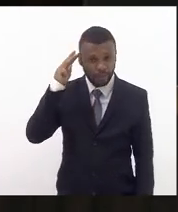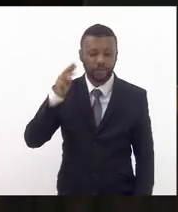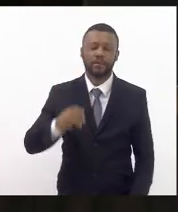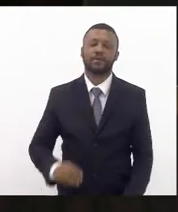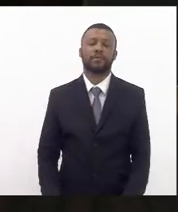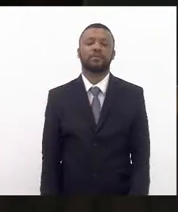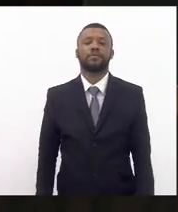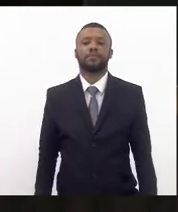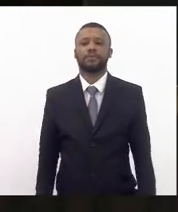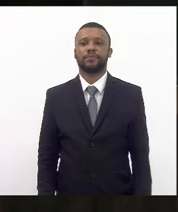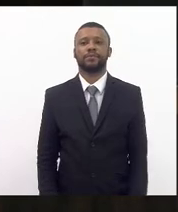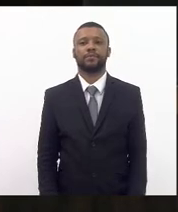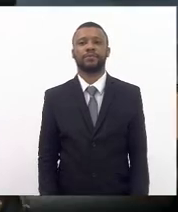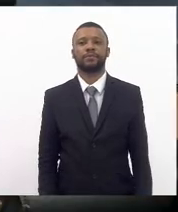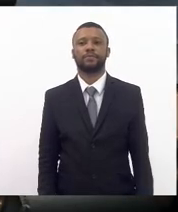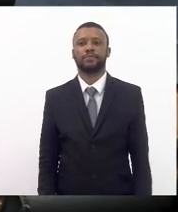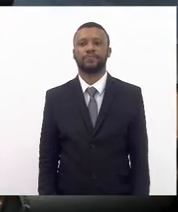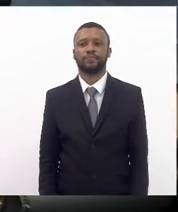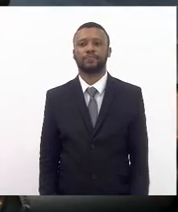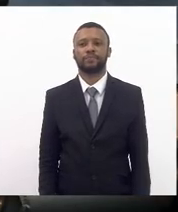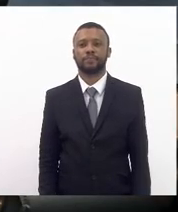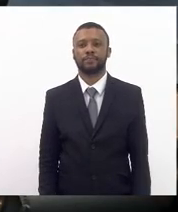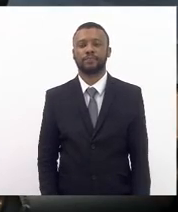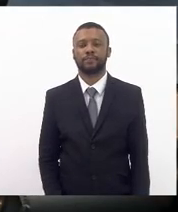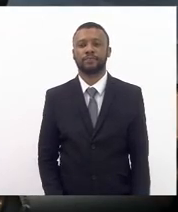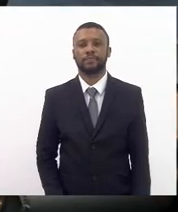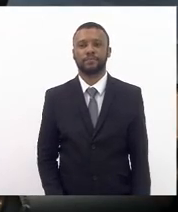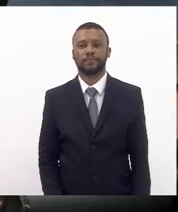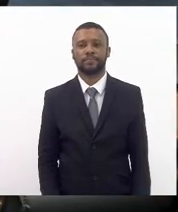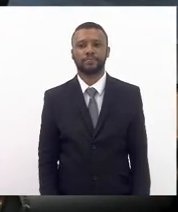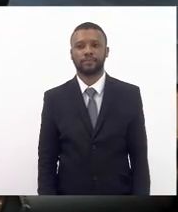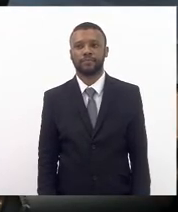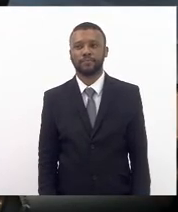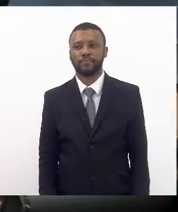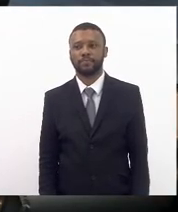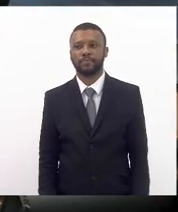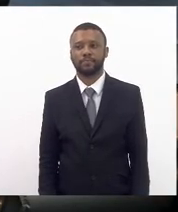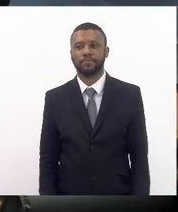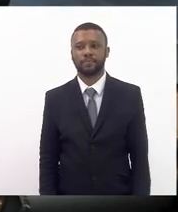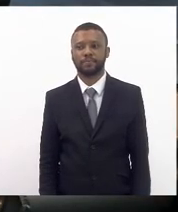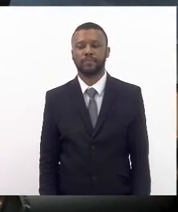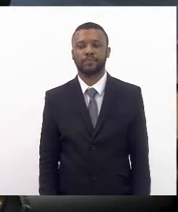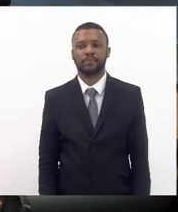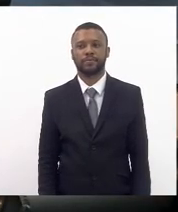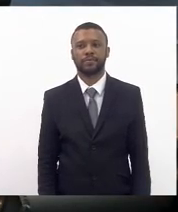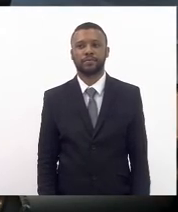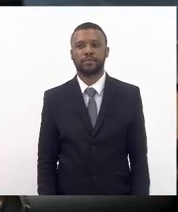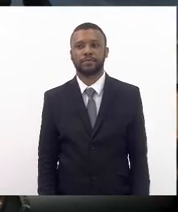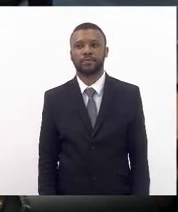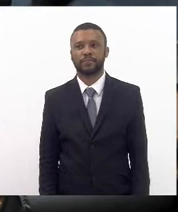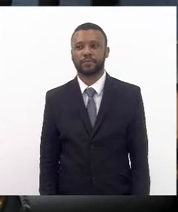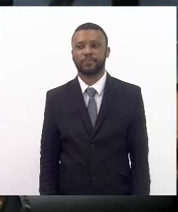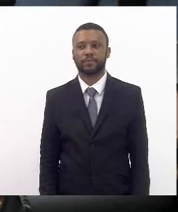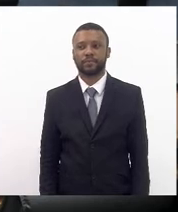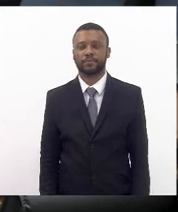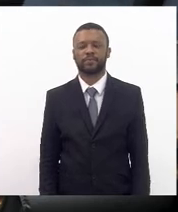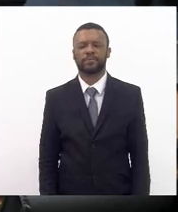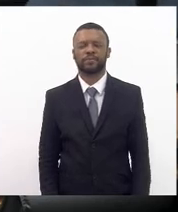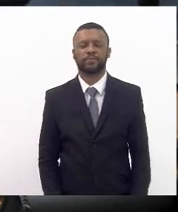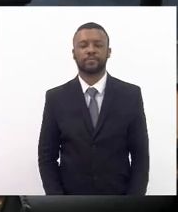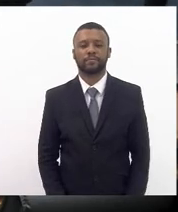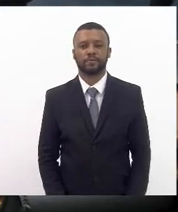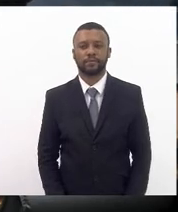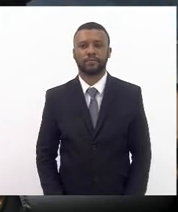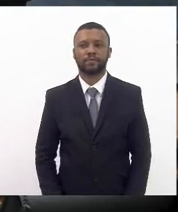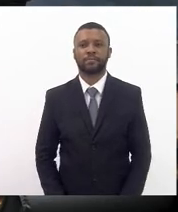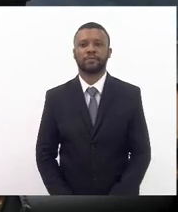Deputado Márcio Pacheco. Está indo. Deixa eu te falar. É, o Márcio Canella podia, ele é o autor. Mas